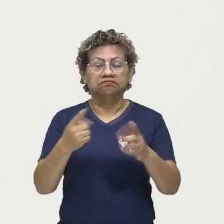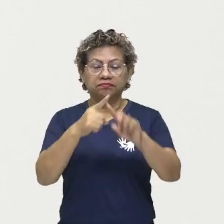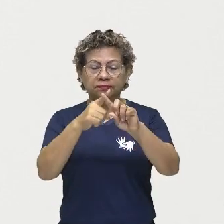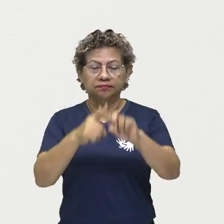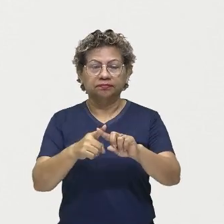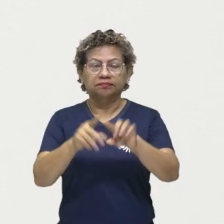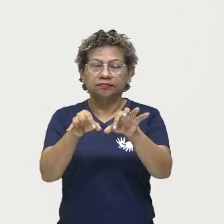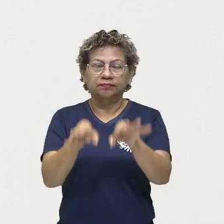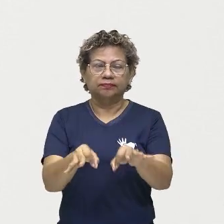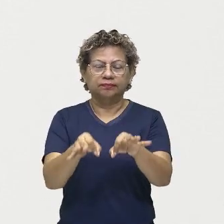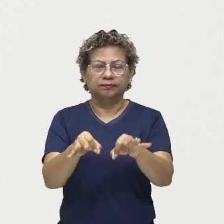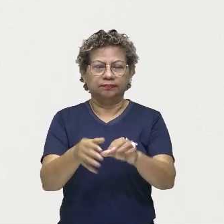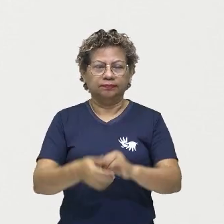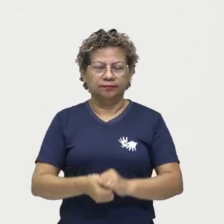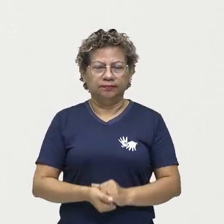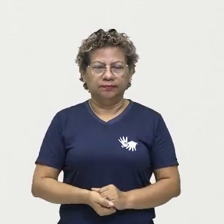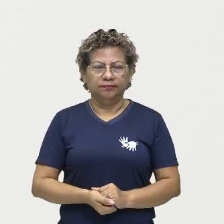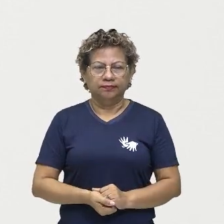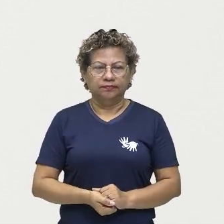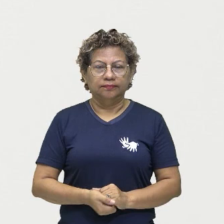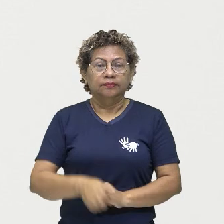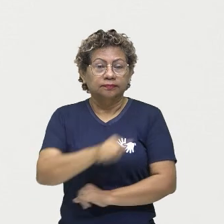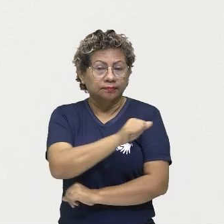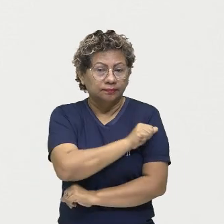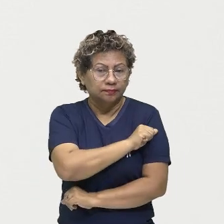centímetros. Pessoal,